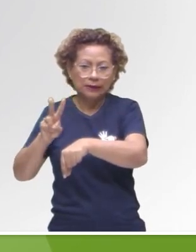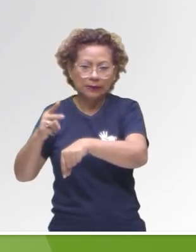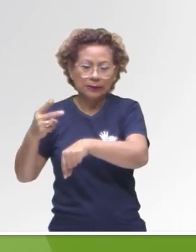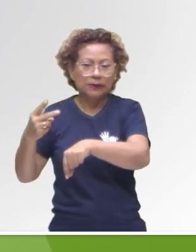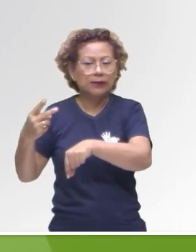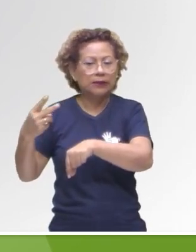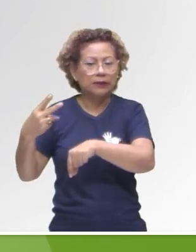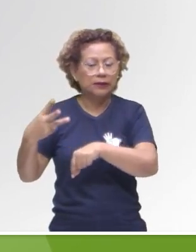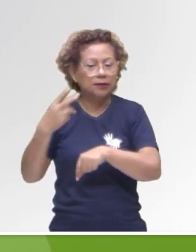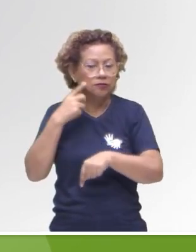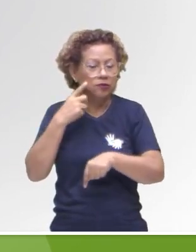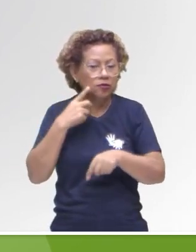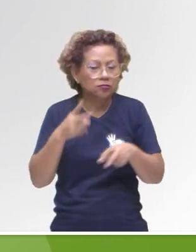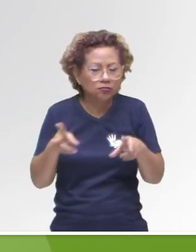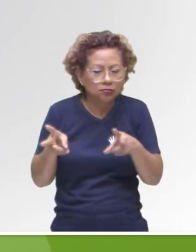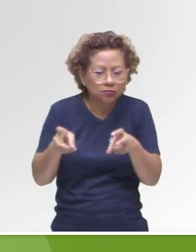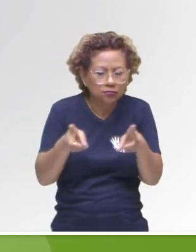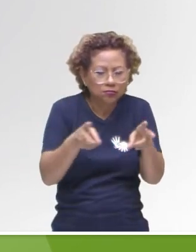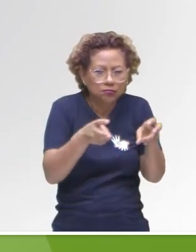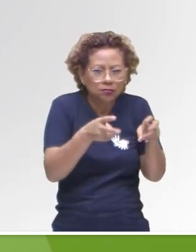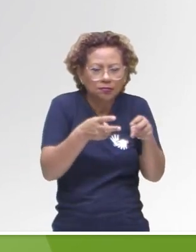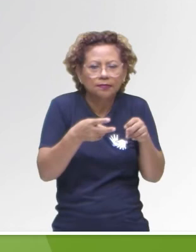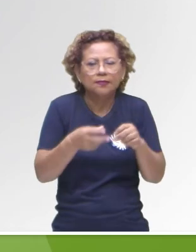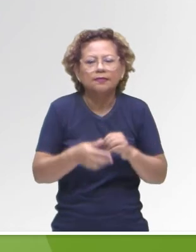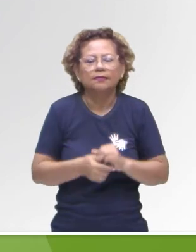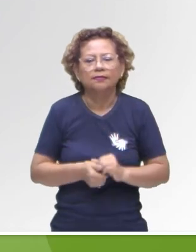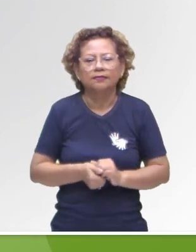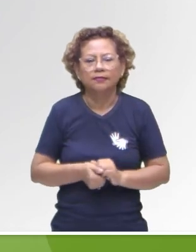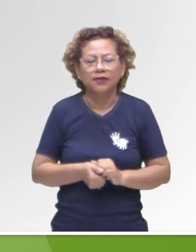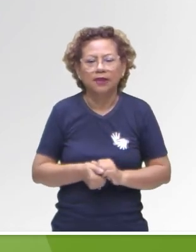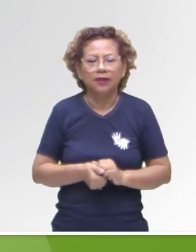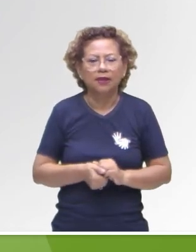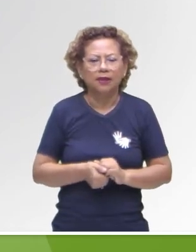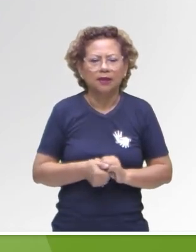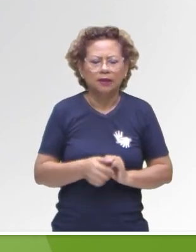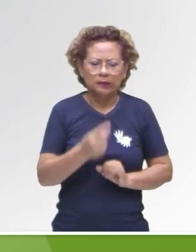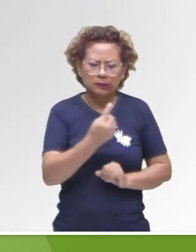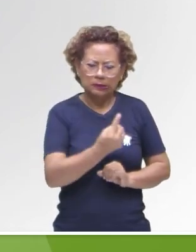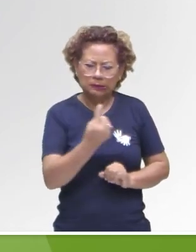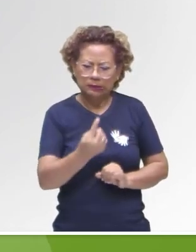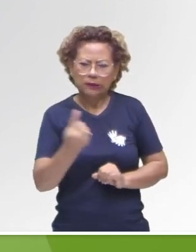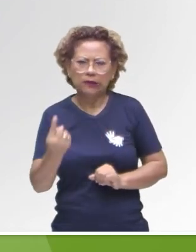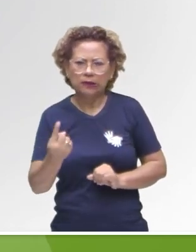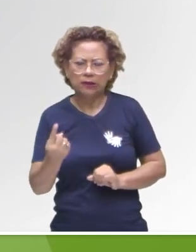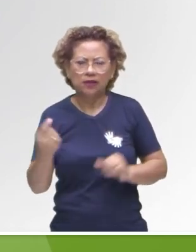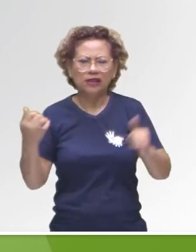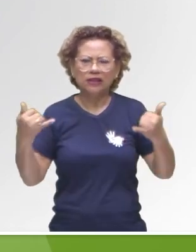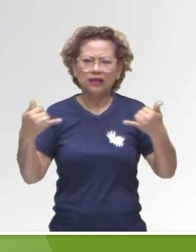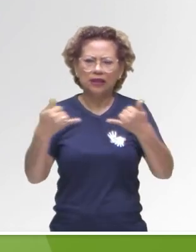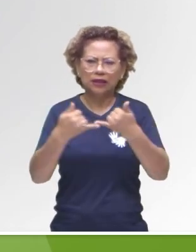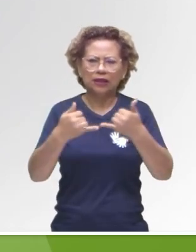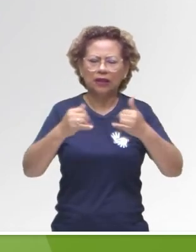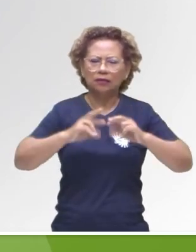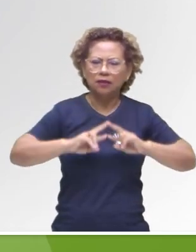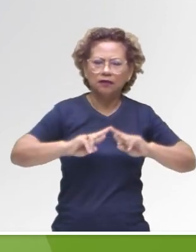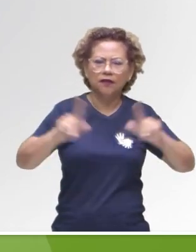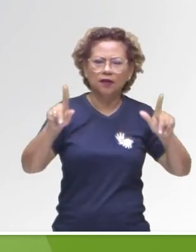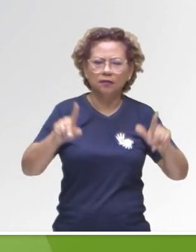gente viu lá da diferença de potencial, cada um deles está ligado numa diferença de potencial diferente,